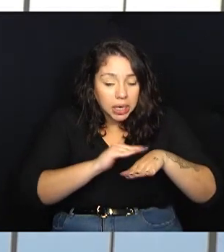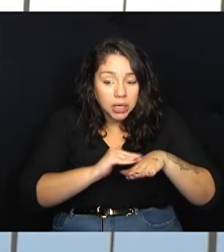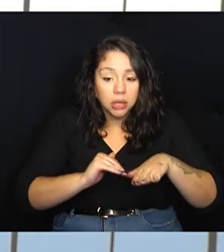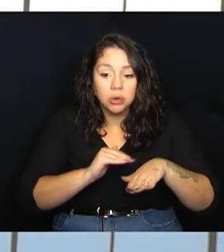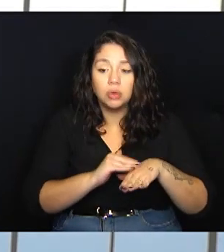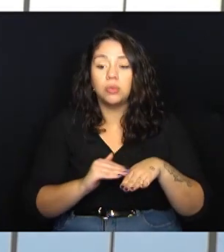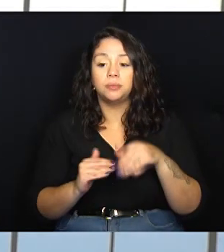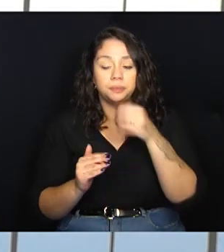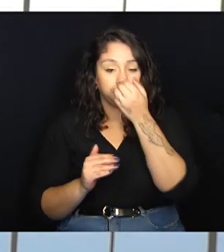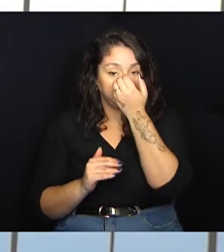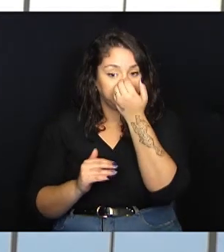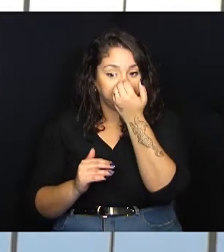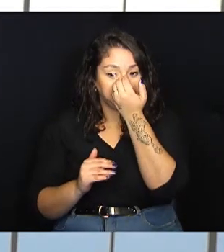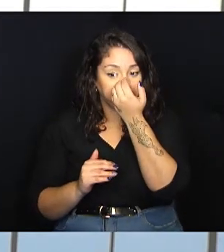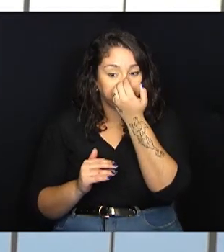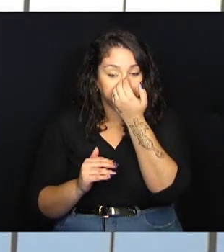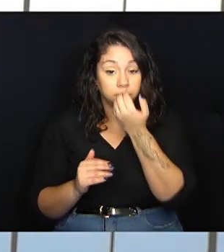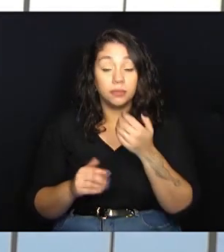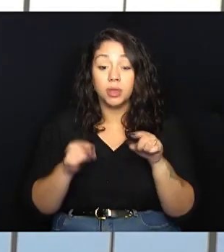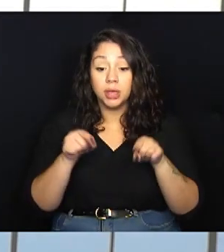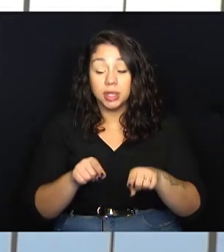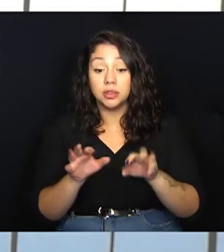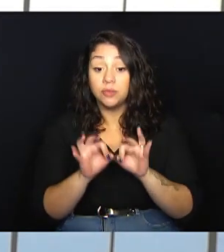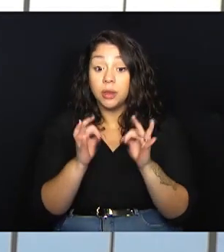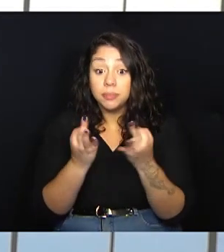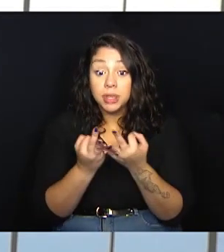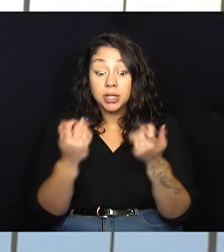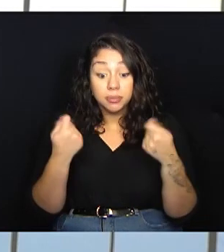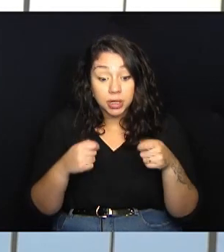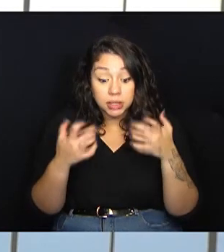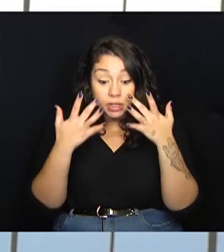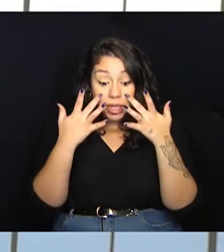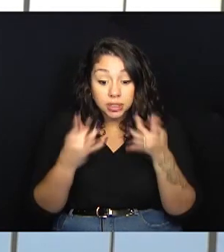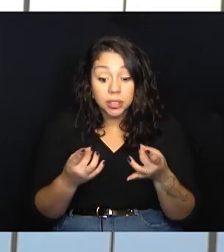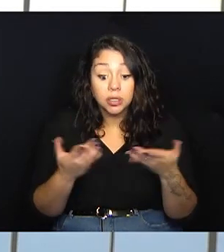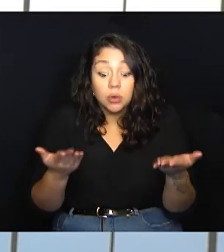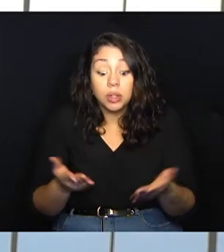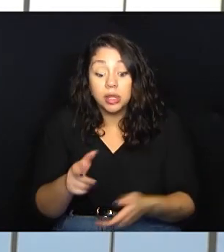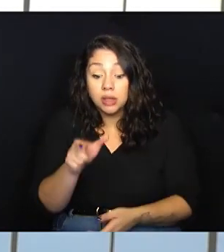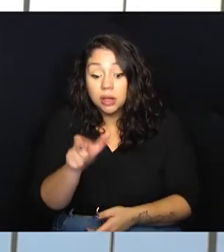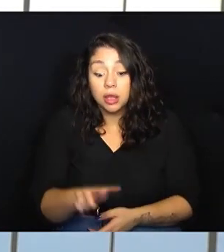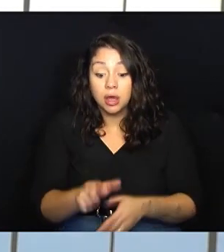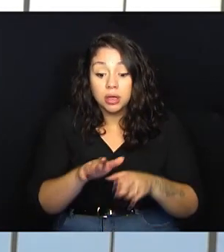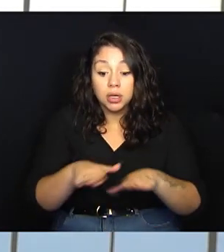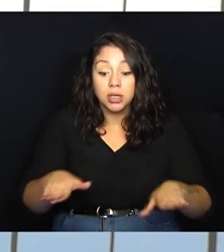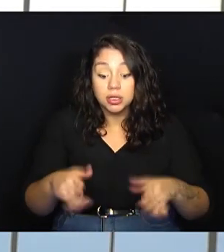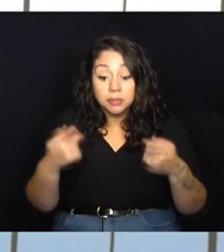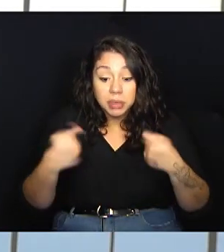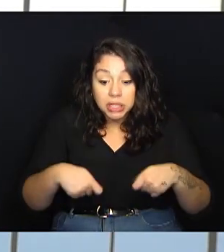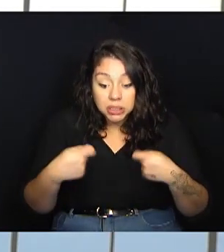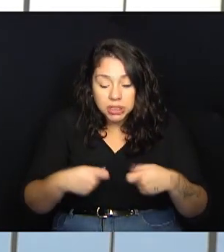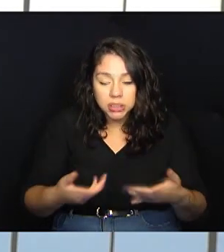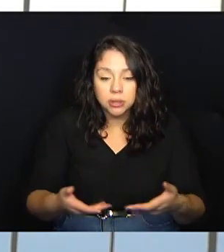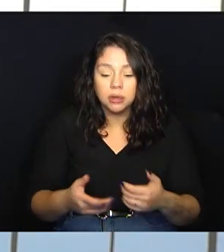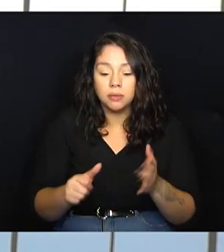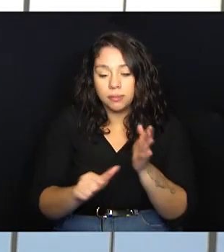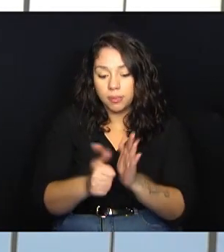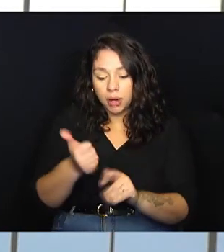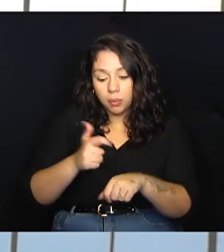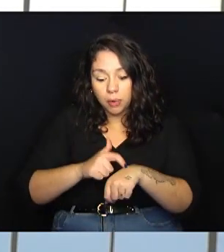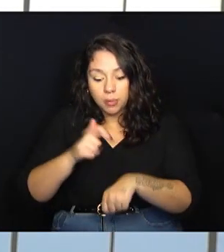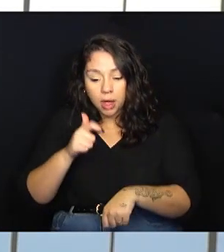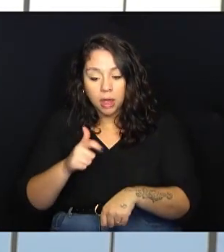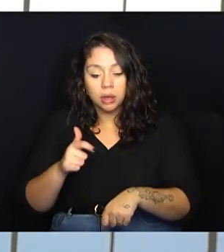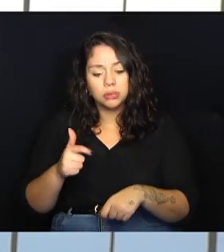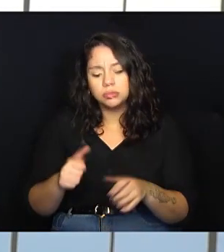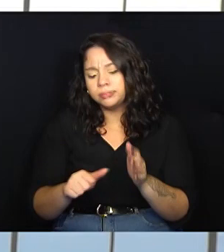tenham, essa família ela precisa estar atenta às necessidades da criança, né? Então, os primeiros momentos, os primeiros sinais,